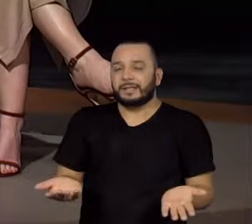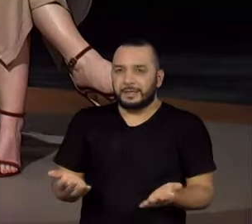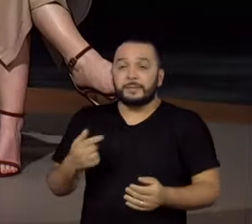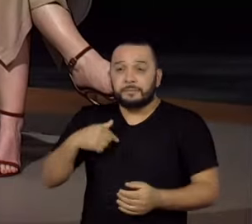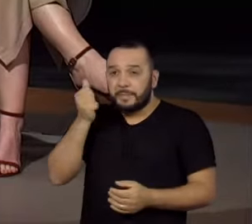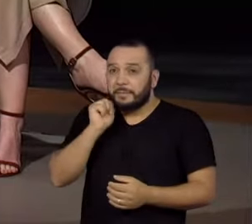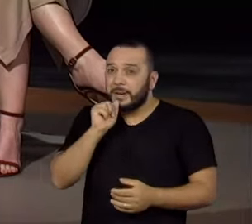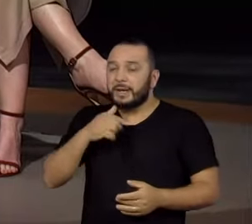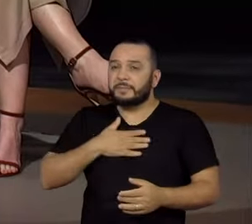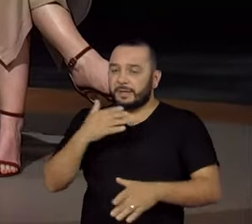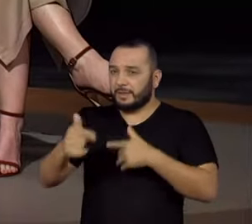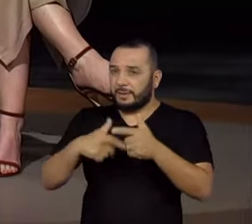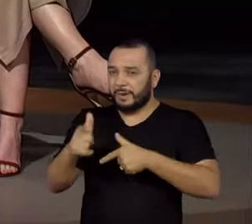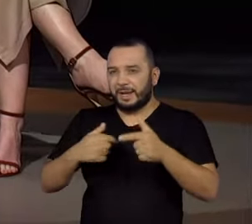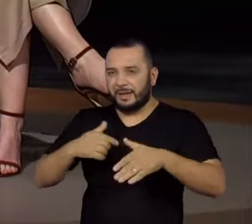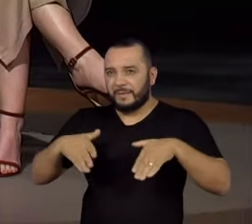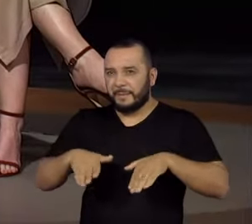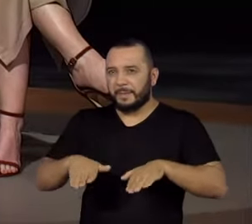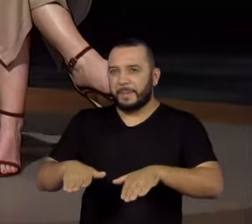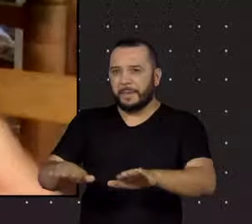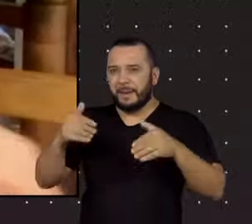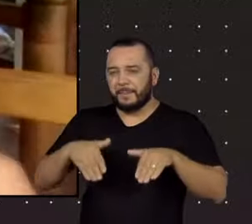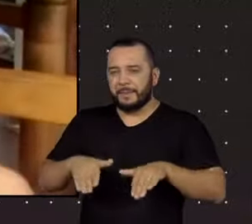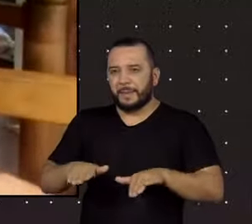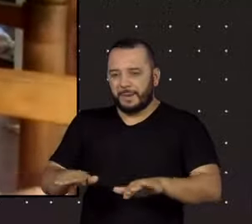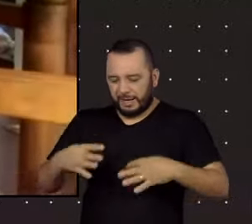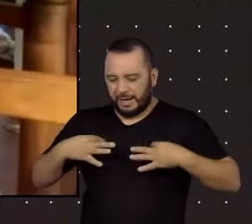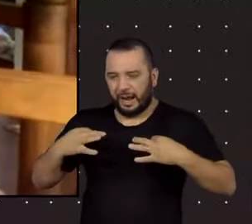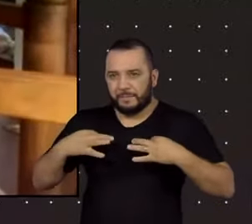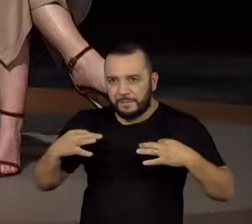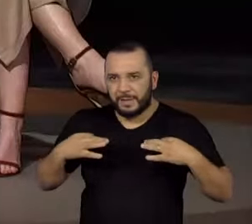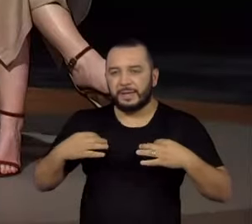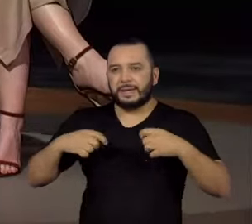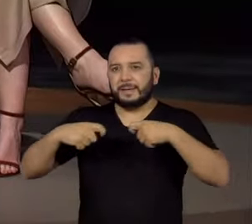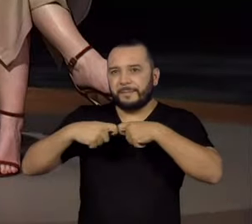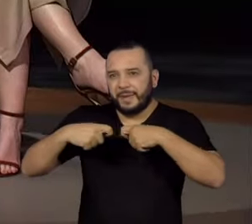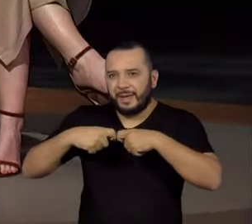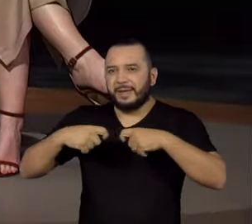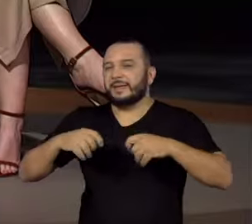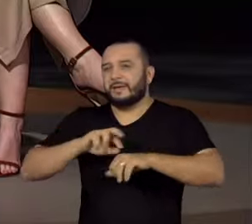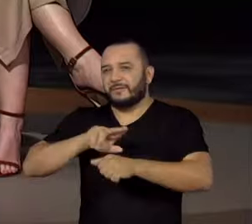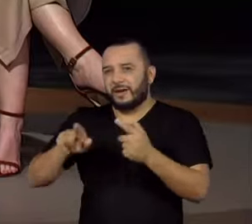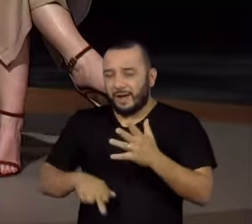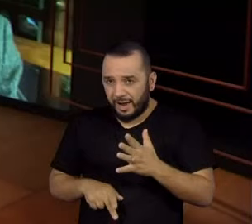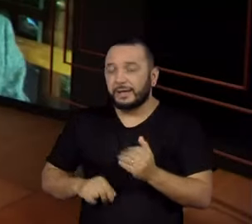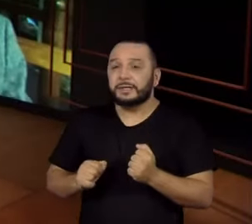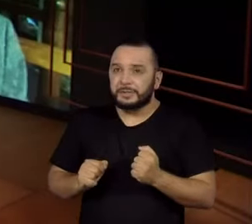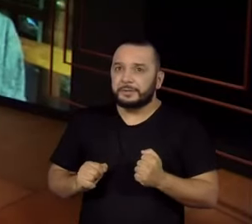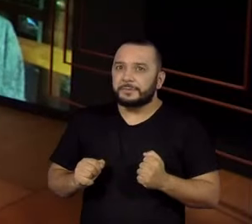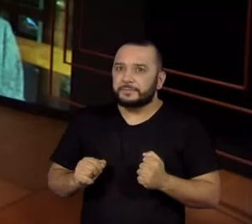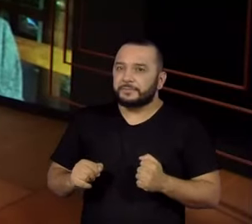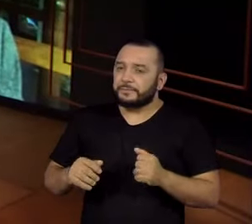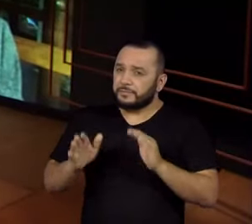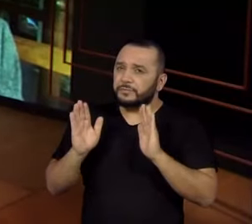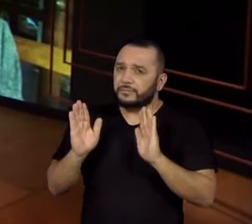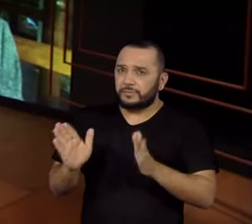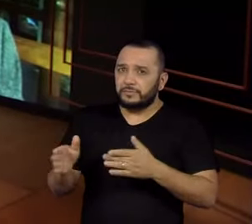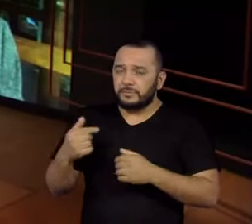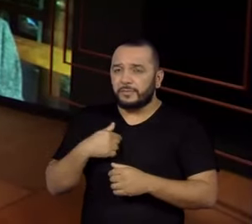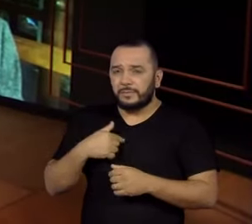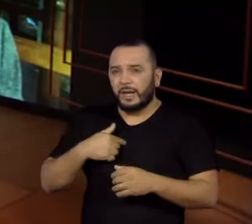costurando roupa, remendando meia e camisas e coisas assim, ela acabou gostando da linha e